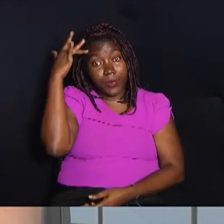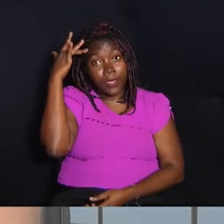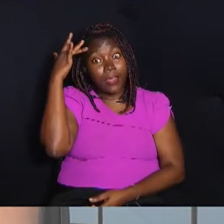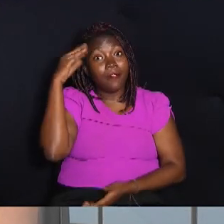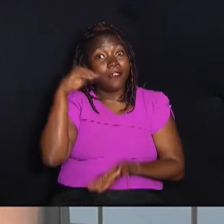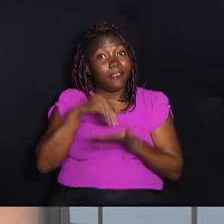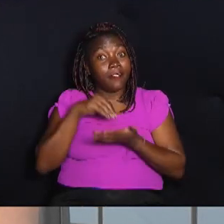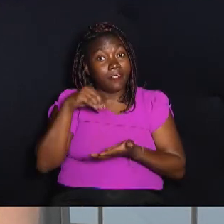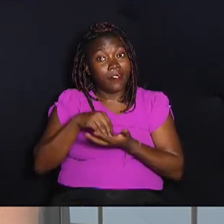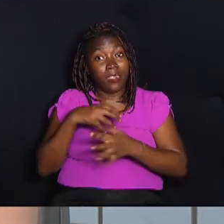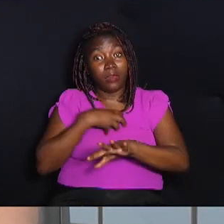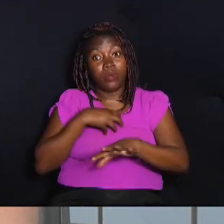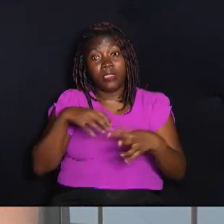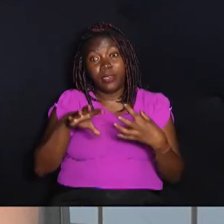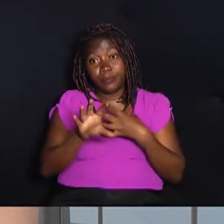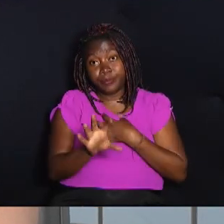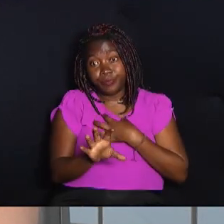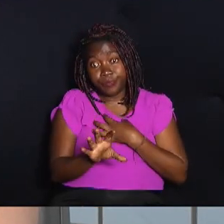falta de empatia.